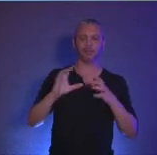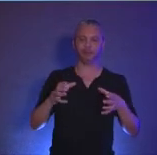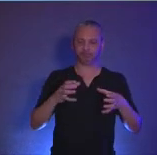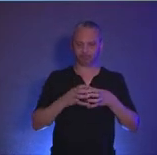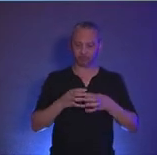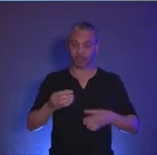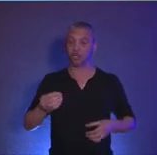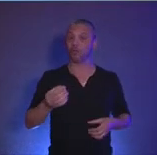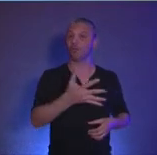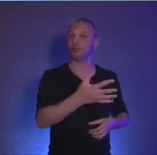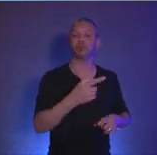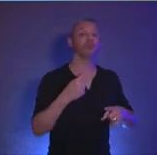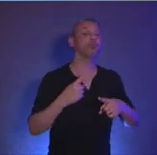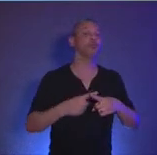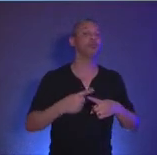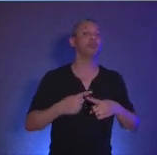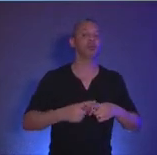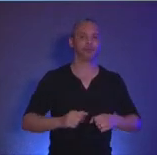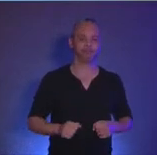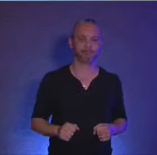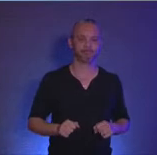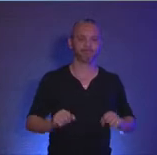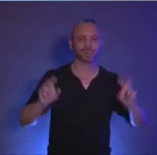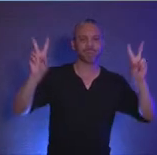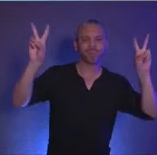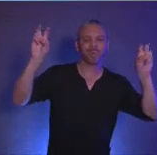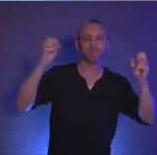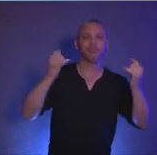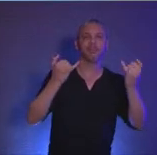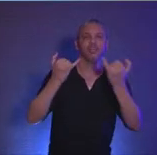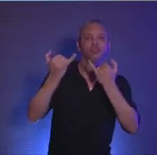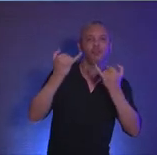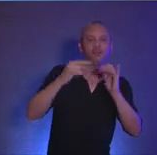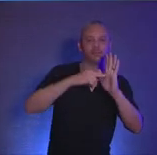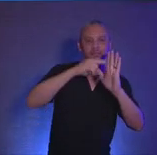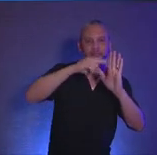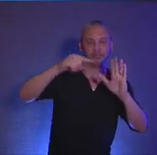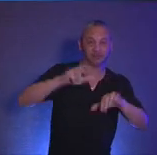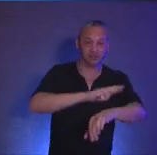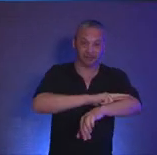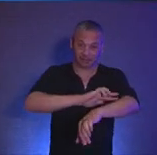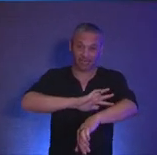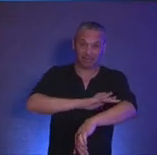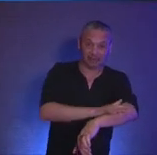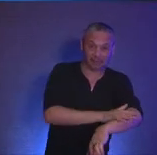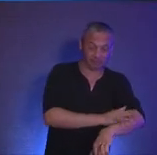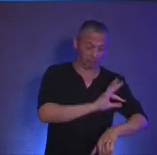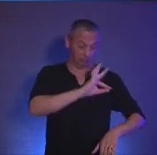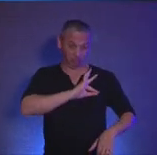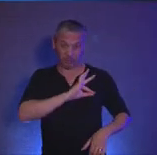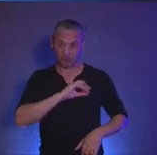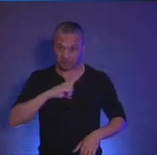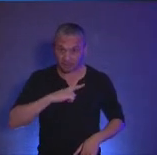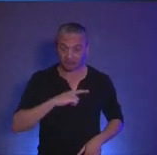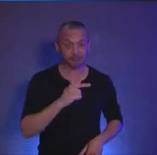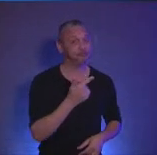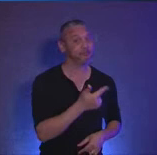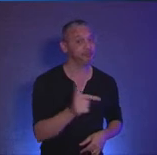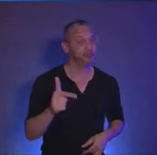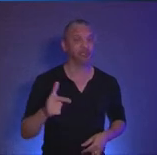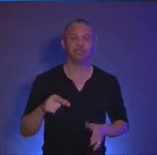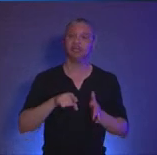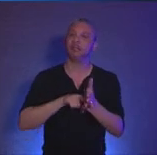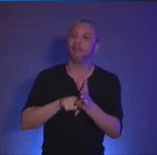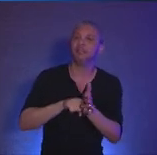de inovação porque os dados sobre racismo e abordagem policial não existiam antes. E, através dessa pesquisa, através desse